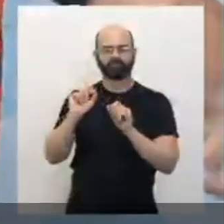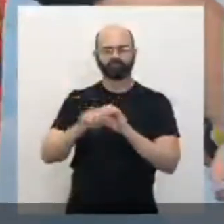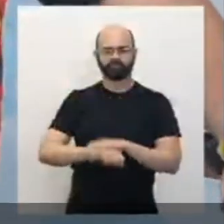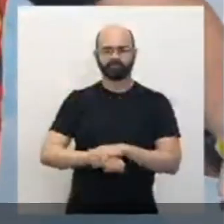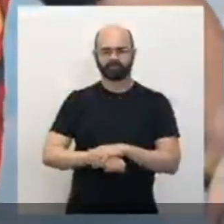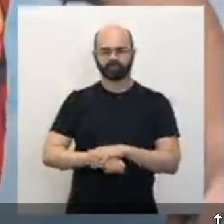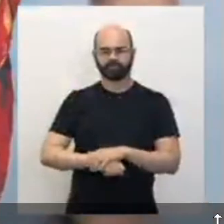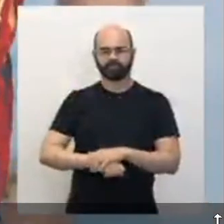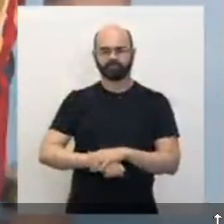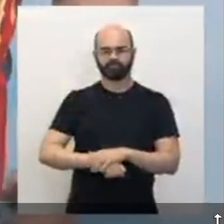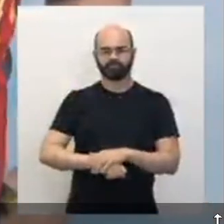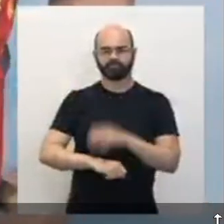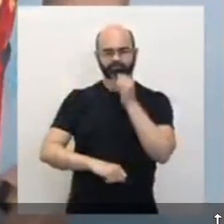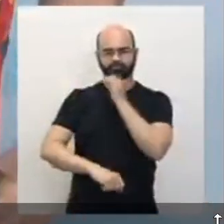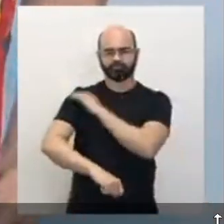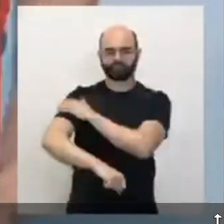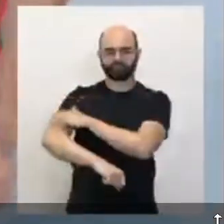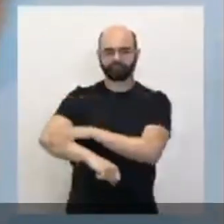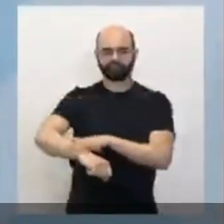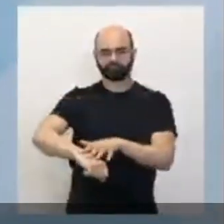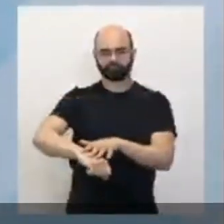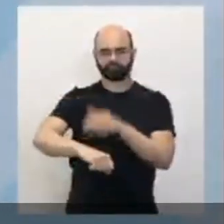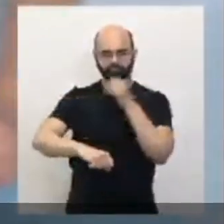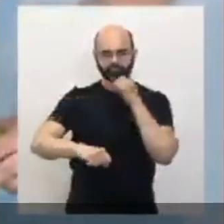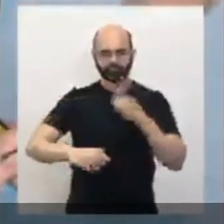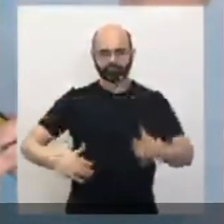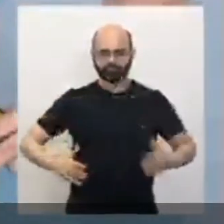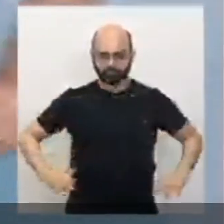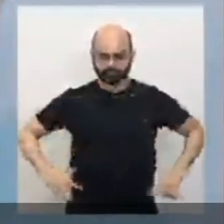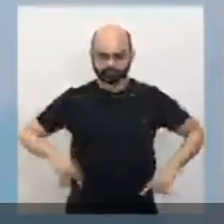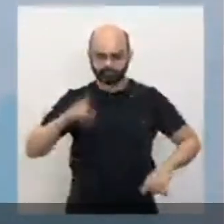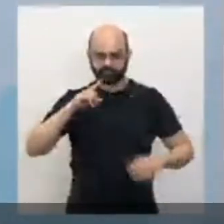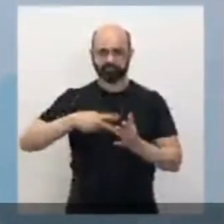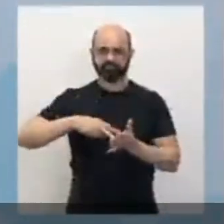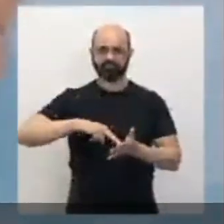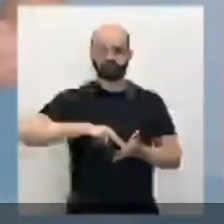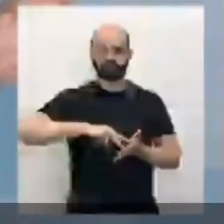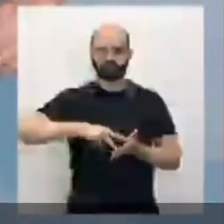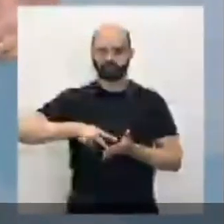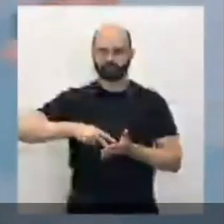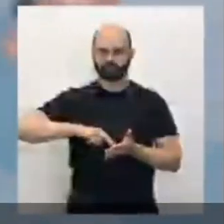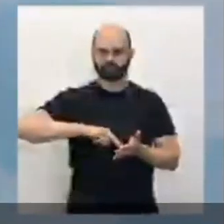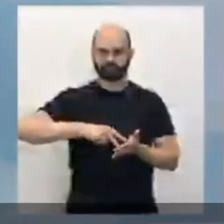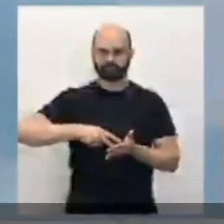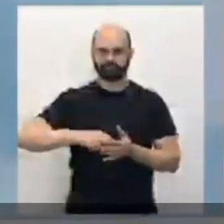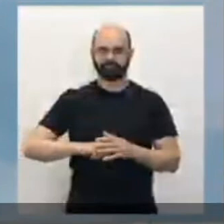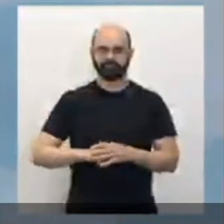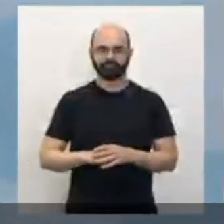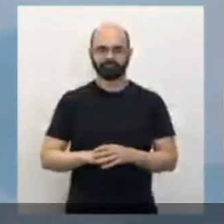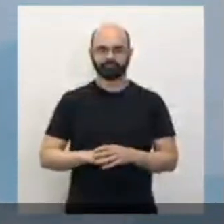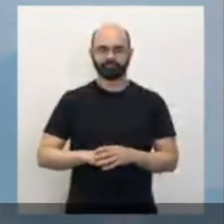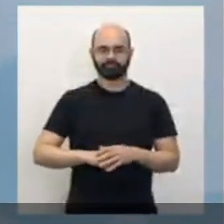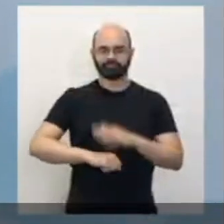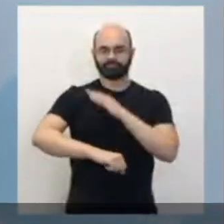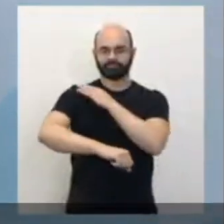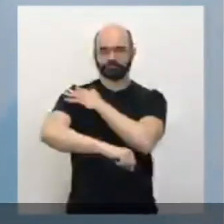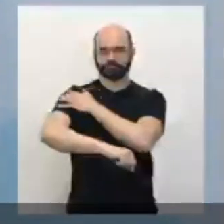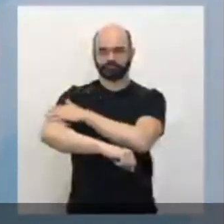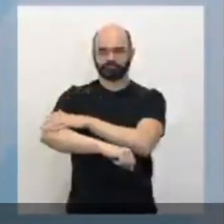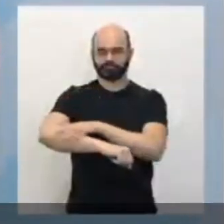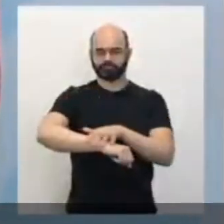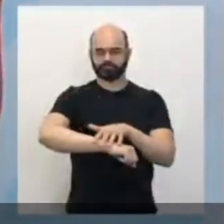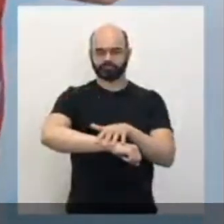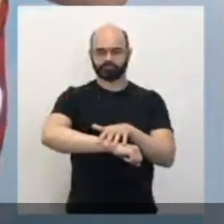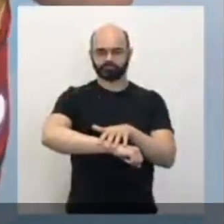um braço. Então eu tenho a articulação na cintura, que é rotação. Tudo bem. Eu tenho aqui meu